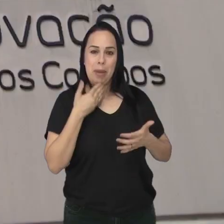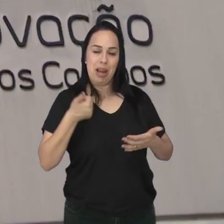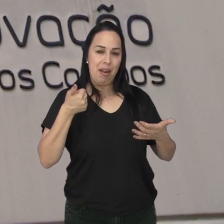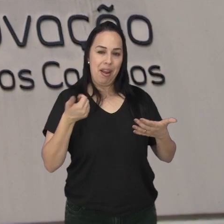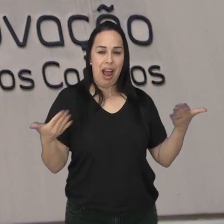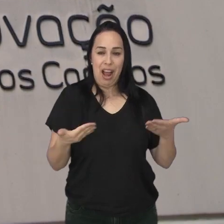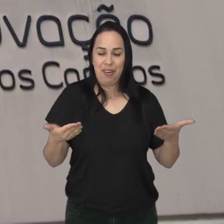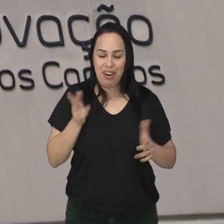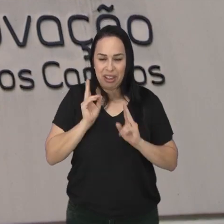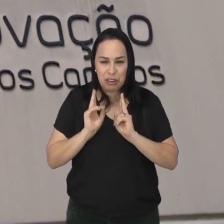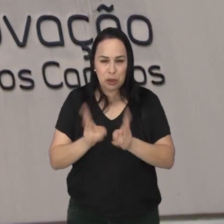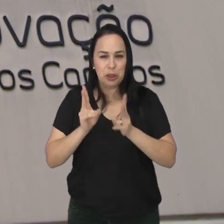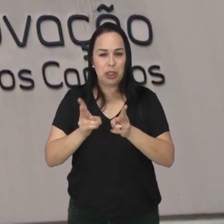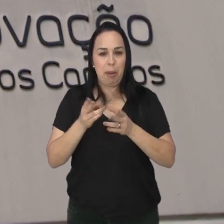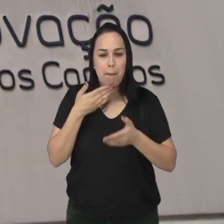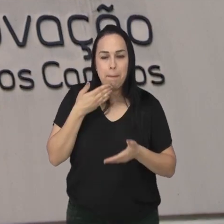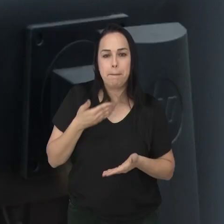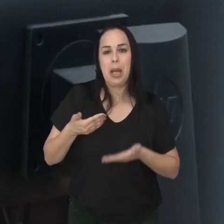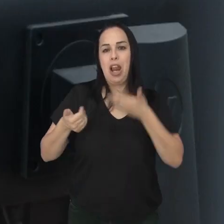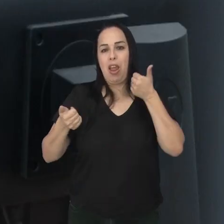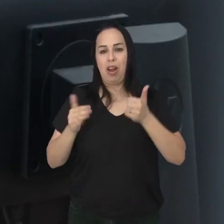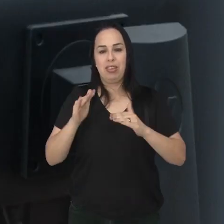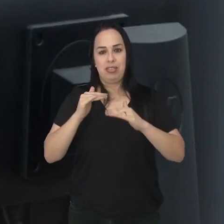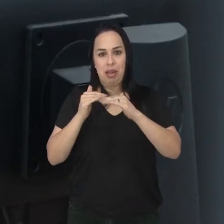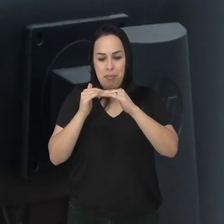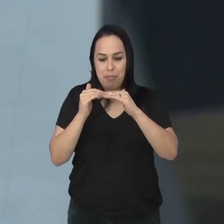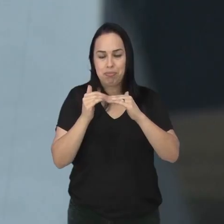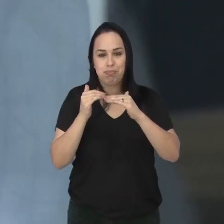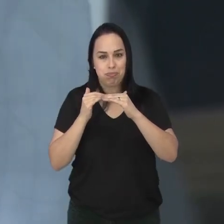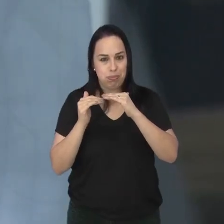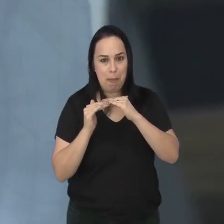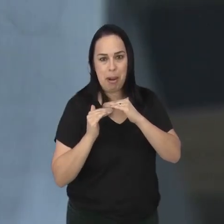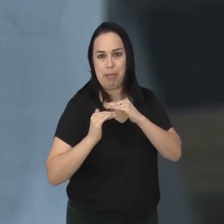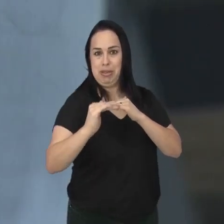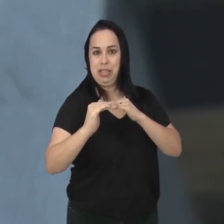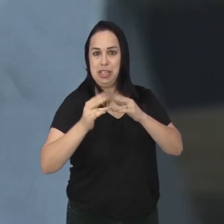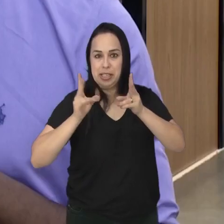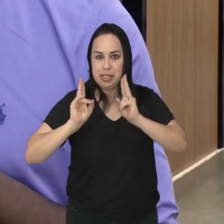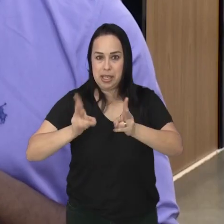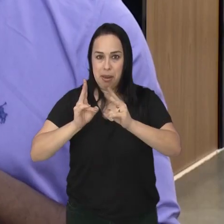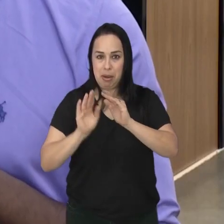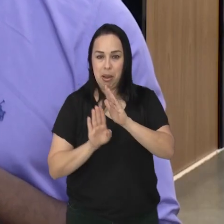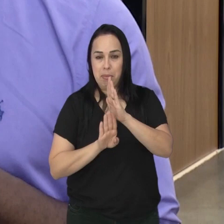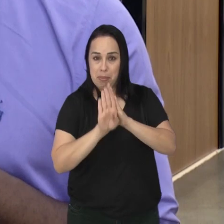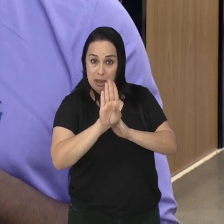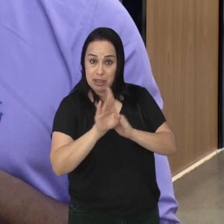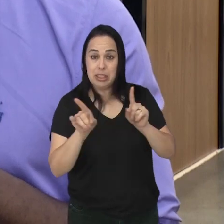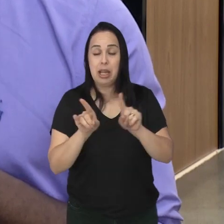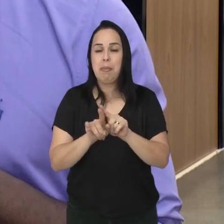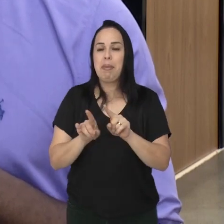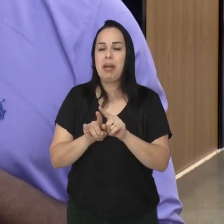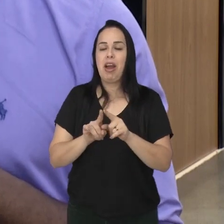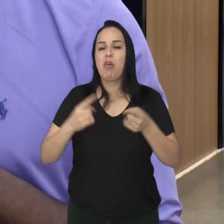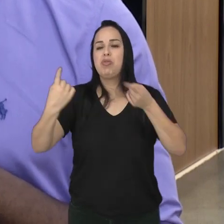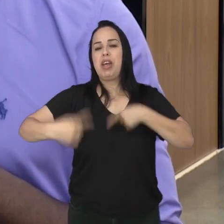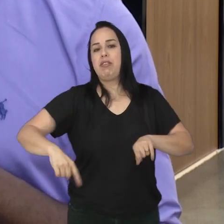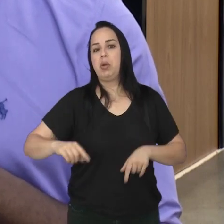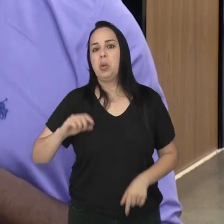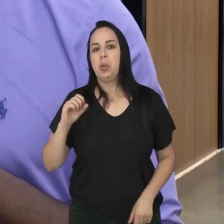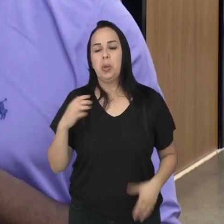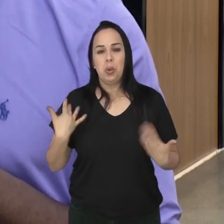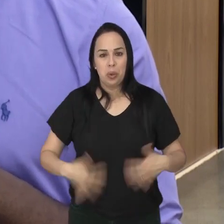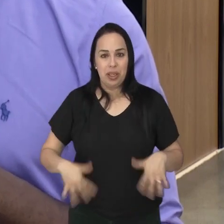é outro, continuar melhorando para manter o nível, o que não é fácil. O desafio é muito grande, mas eu acho